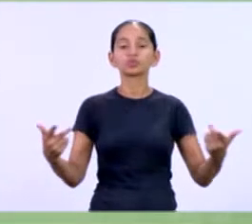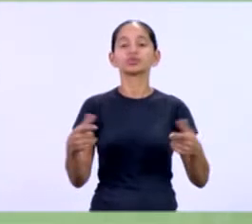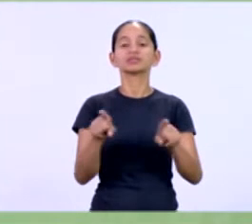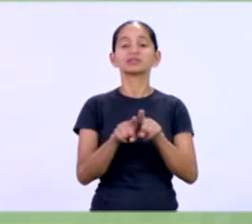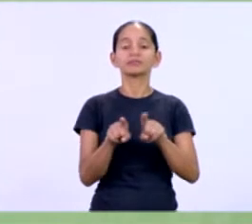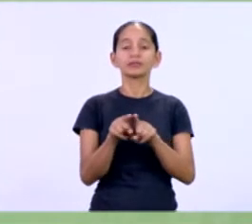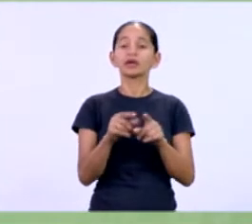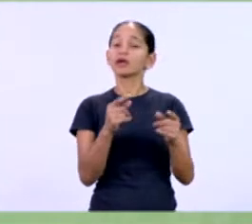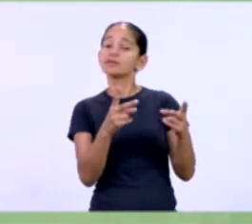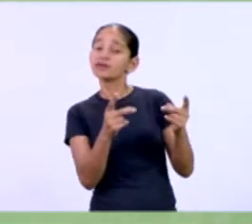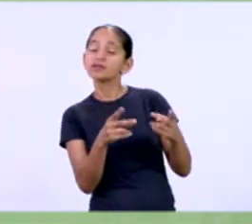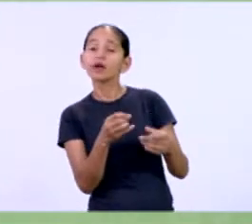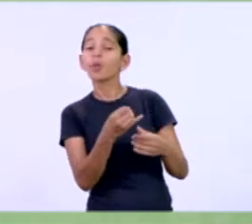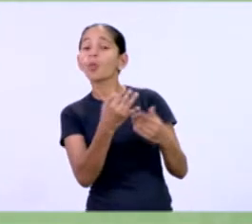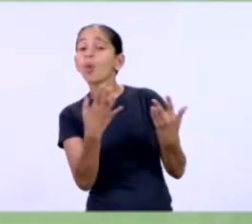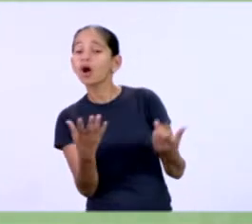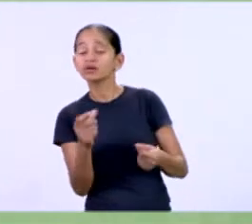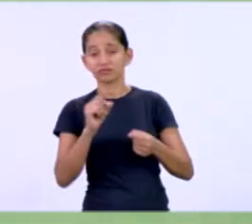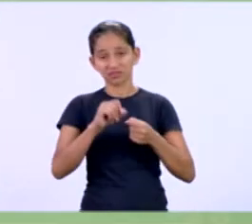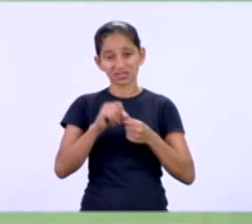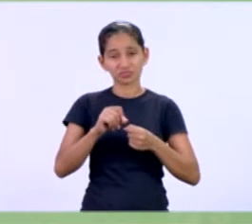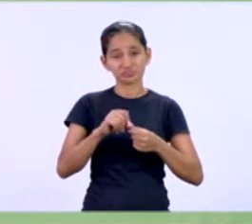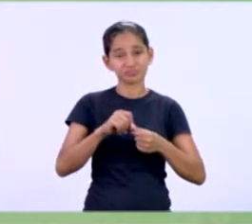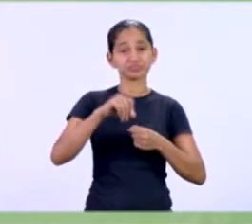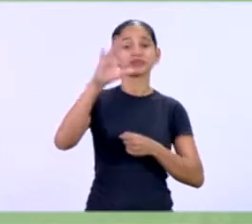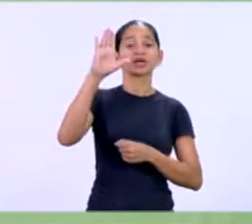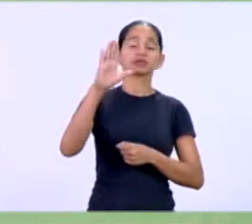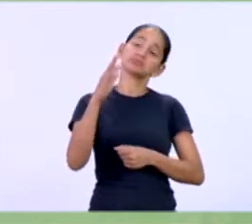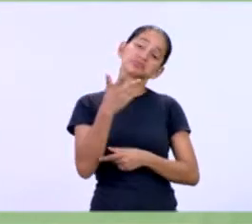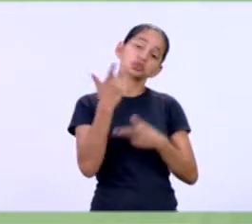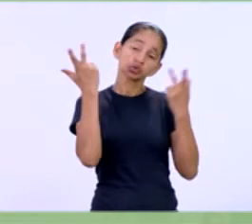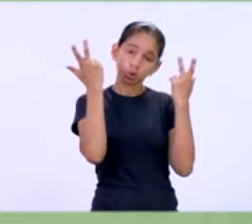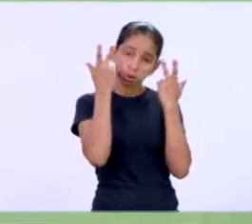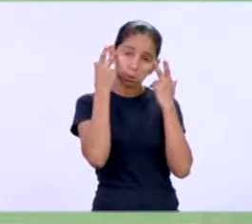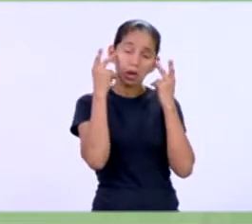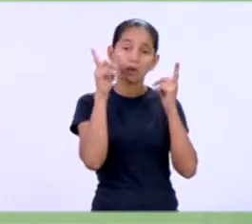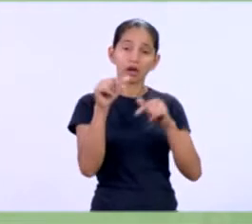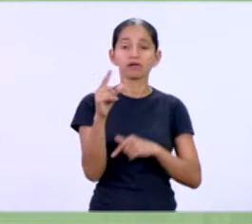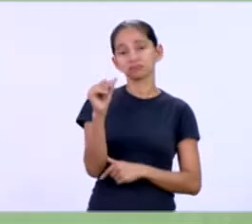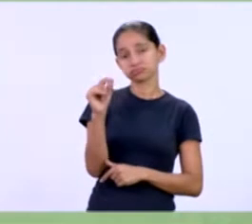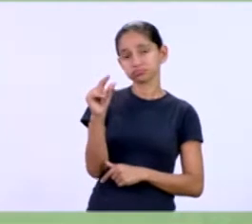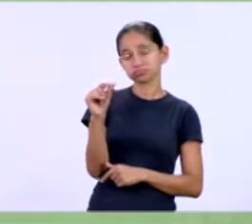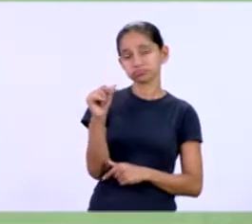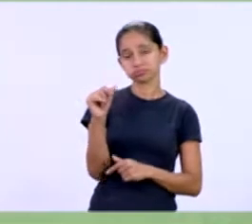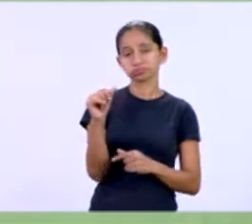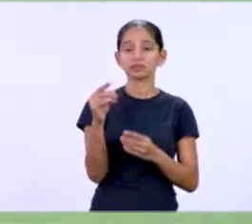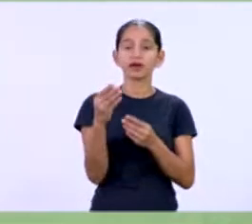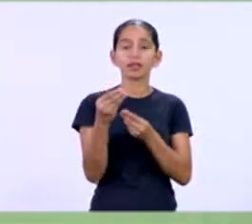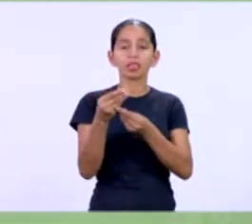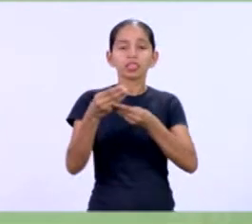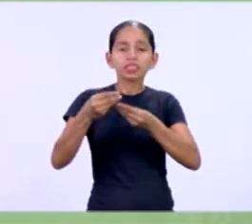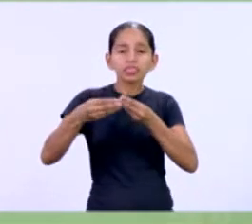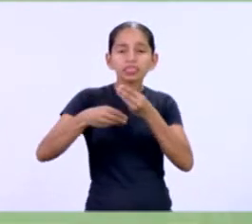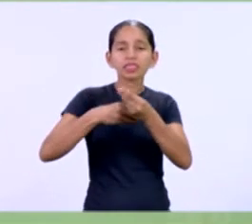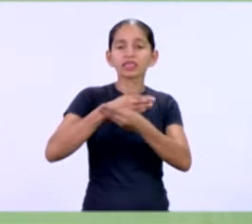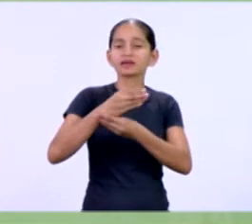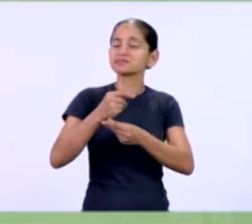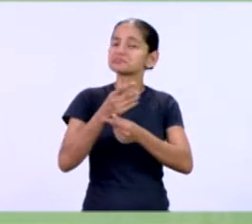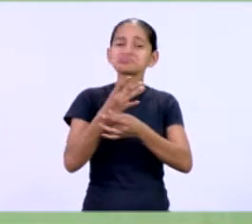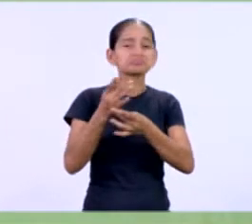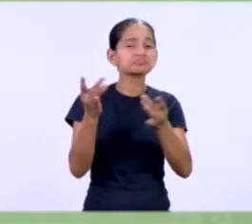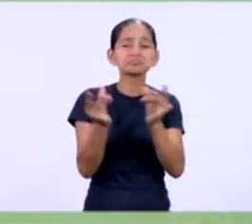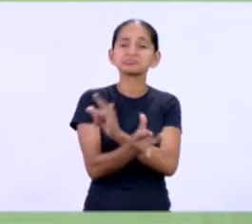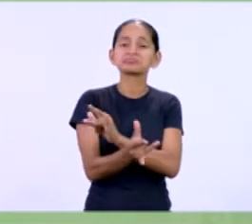conforme a produção. Se eu produzo muito, a tendência é que meus custos fixos vão sendo diluídos aí dentro